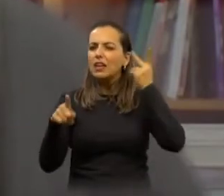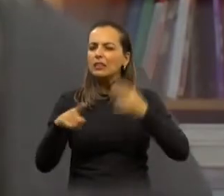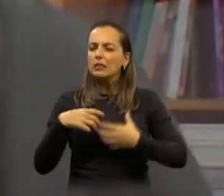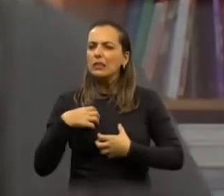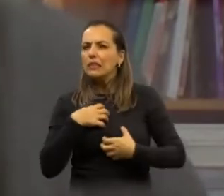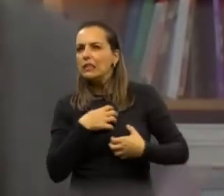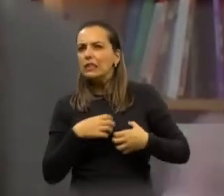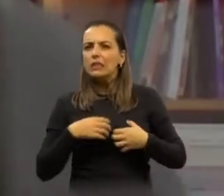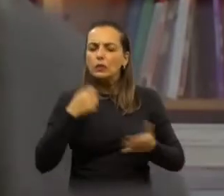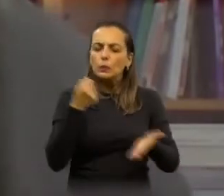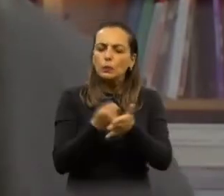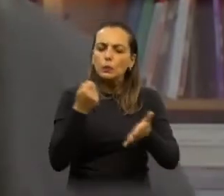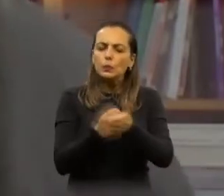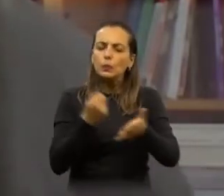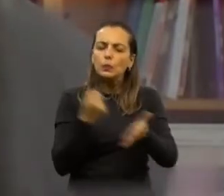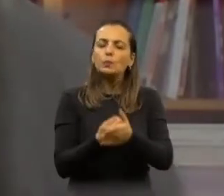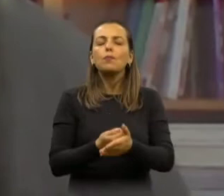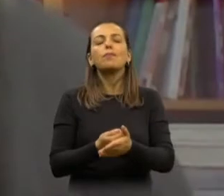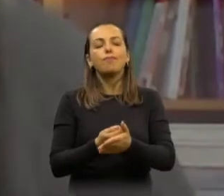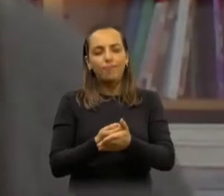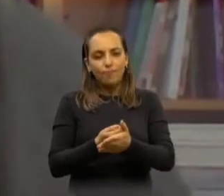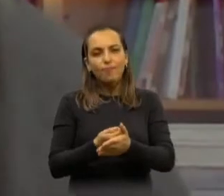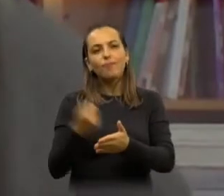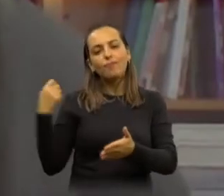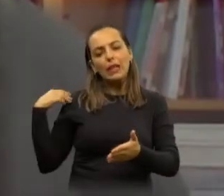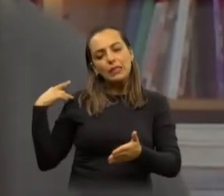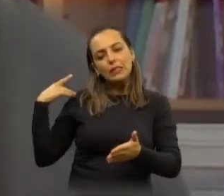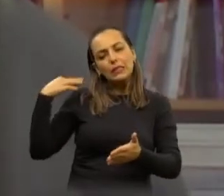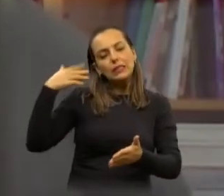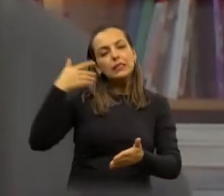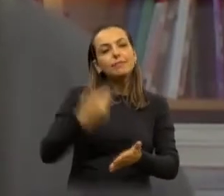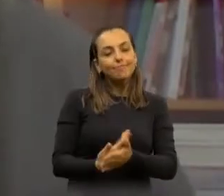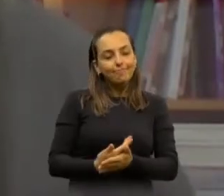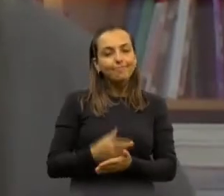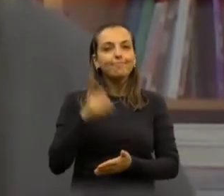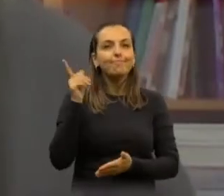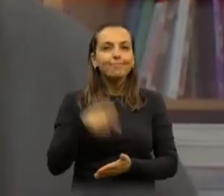como eu, tem levantado desde janeiro. E